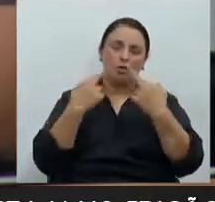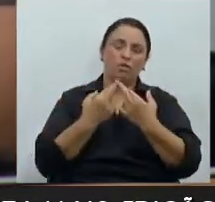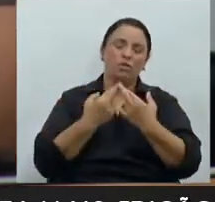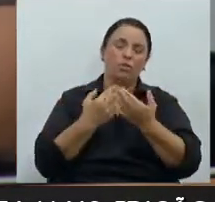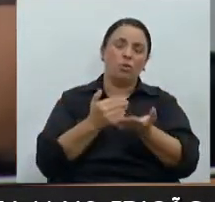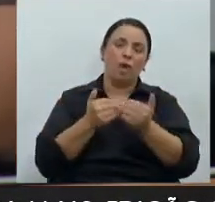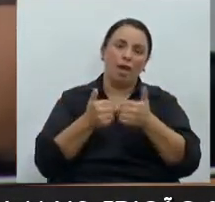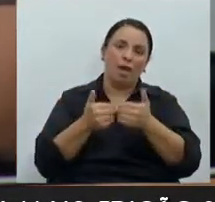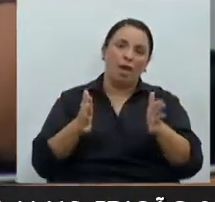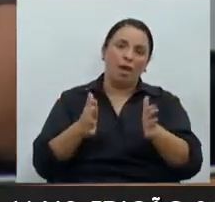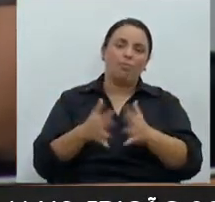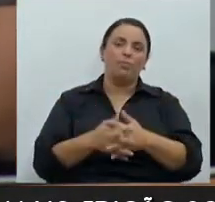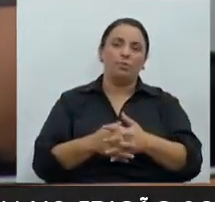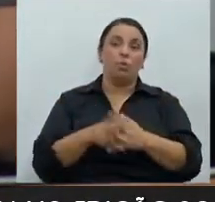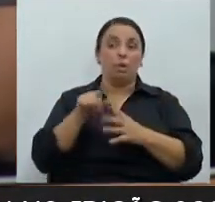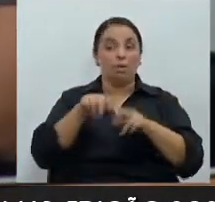específica.